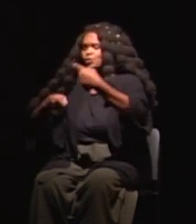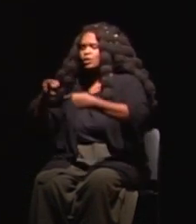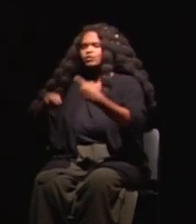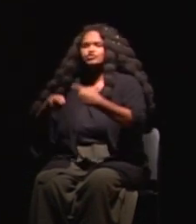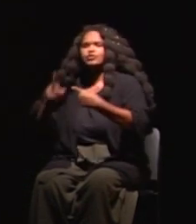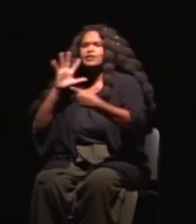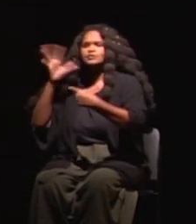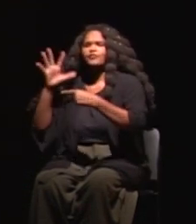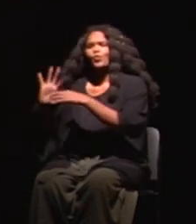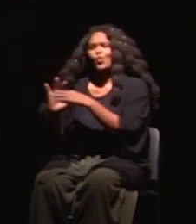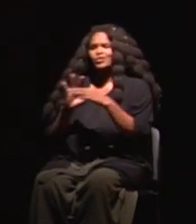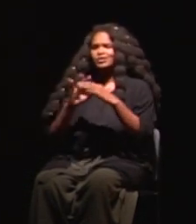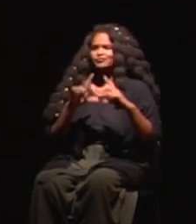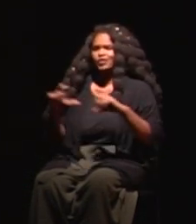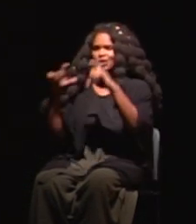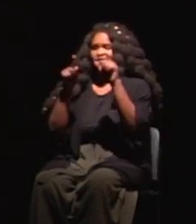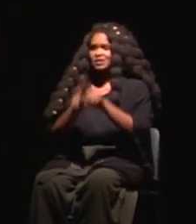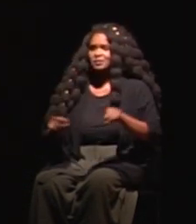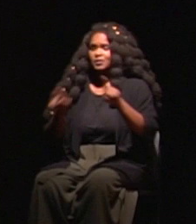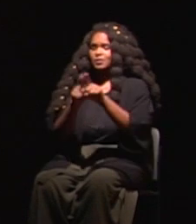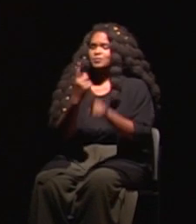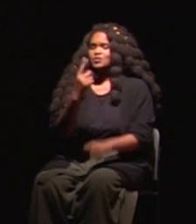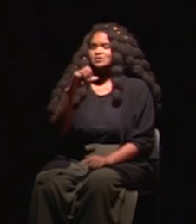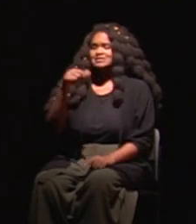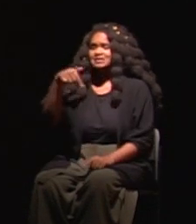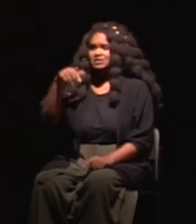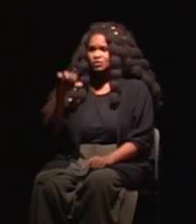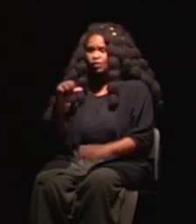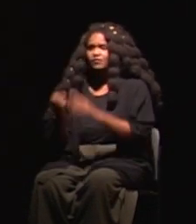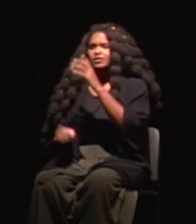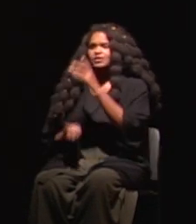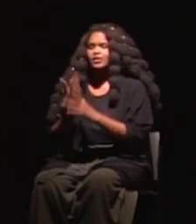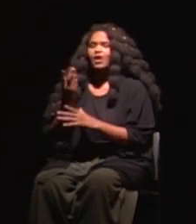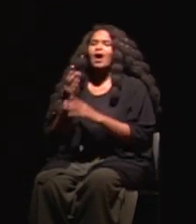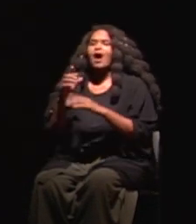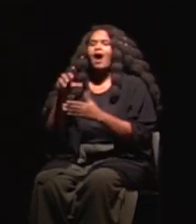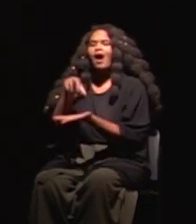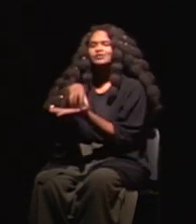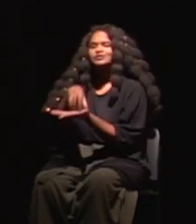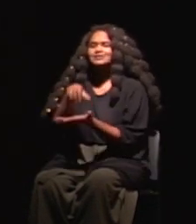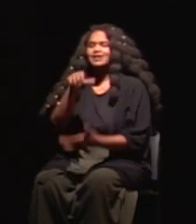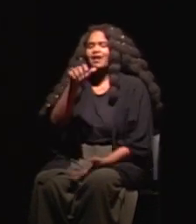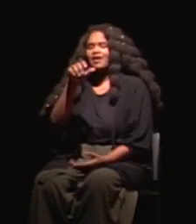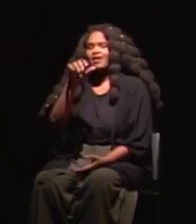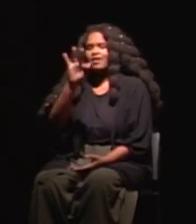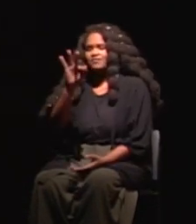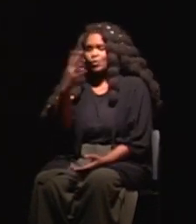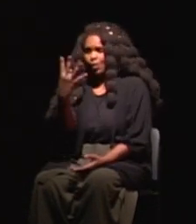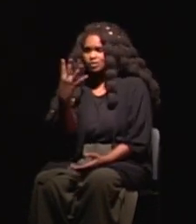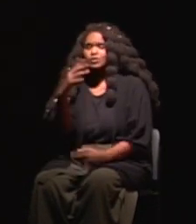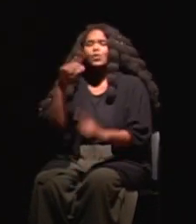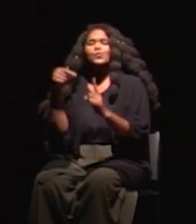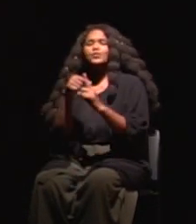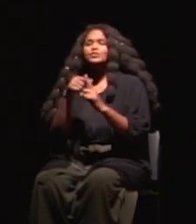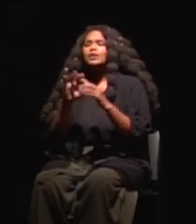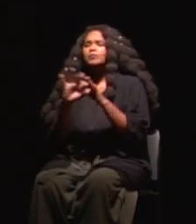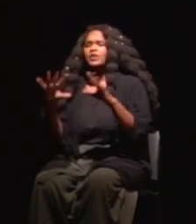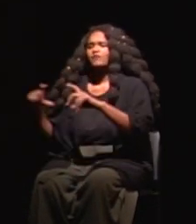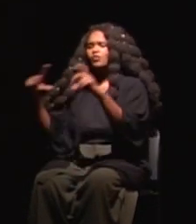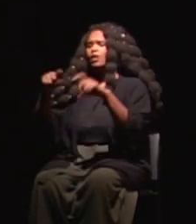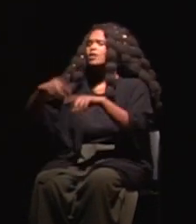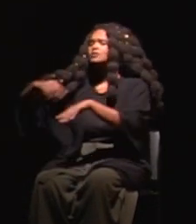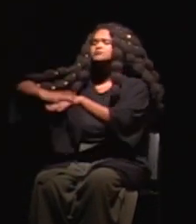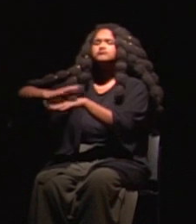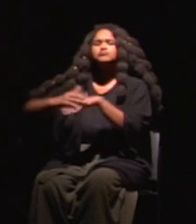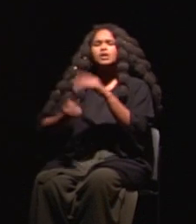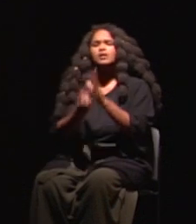fotografia. Em 79, foi cofundadora da agência F4, que buscava a liberdade dos fotógrafos para produzir suas